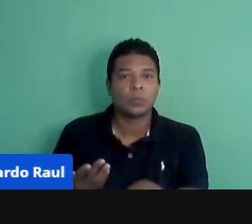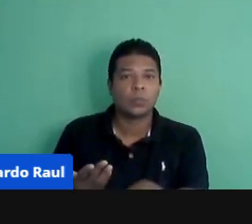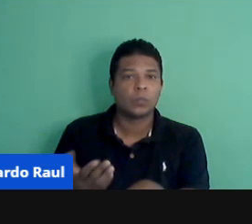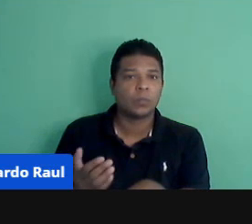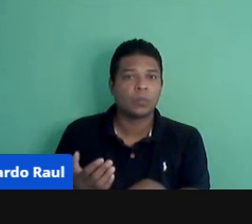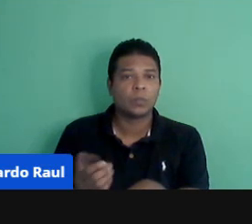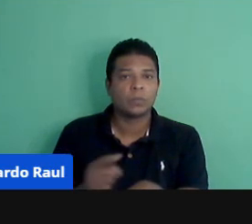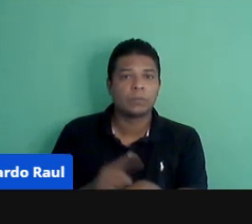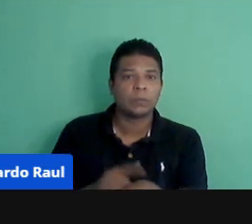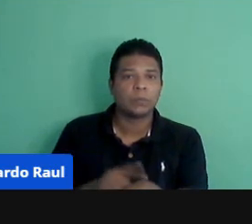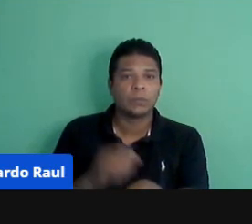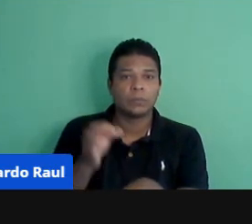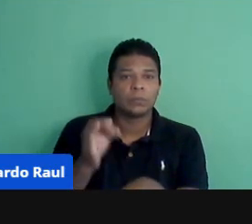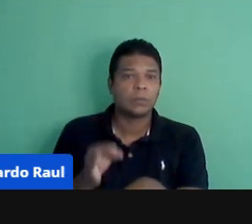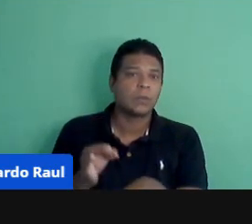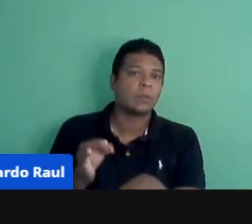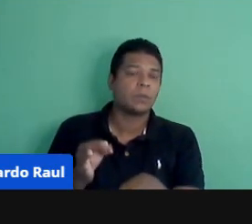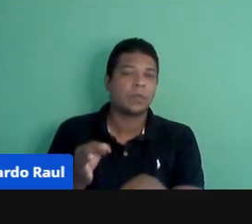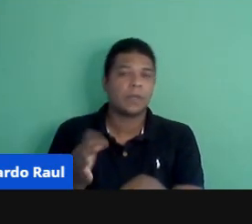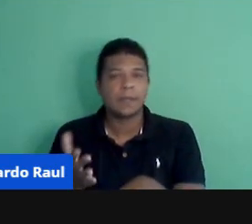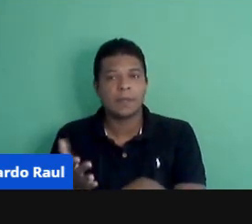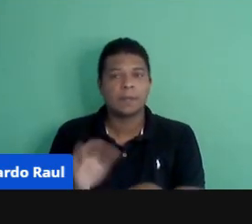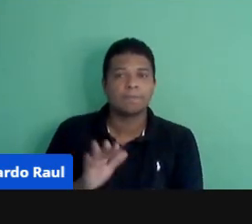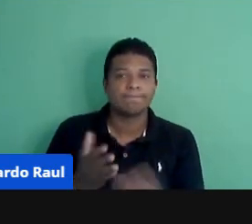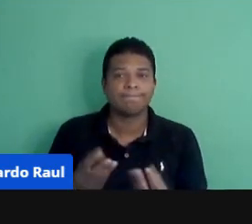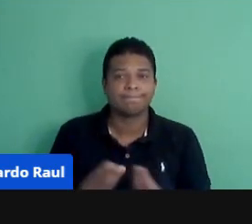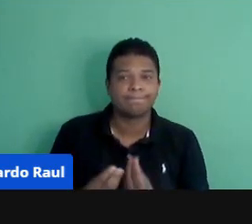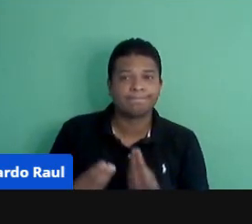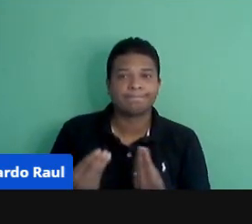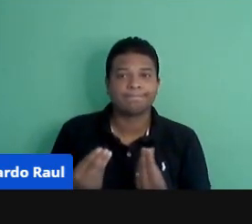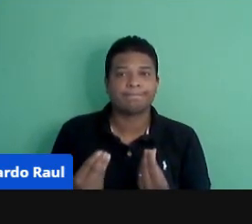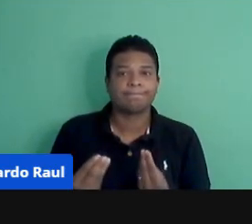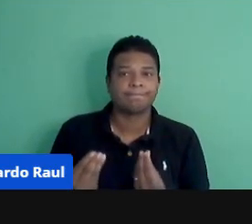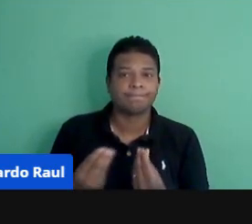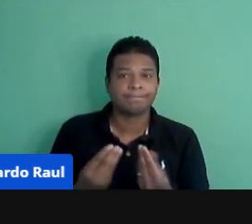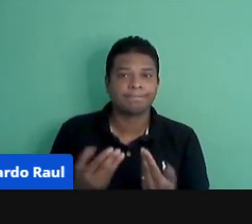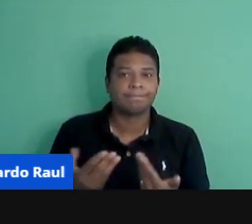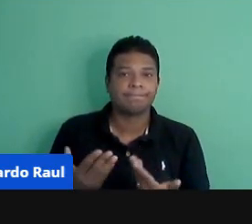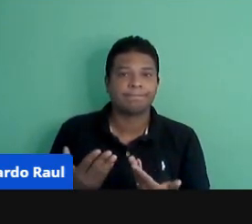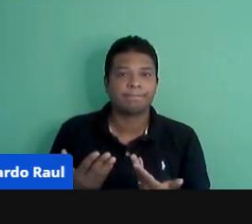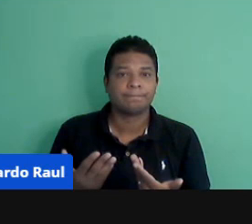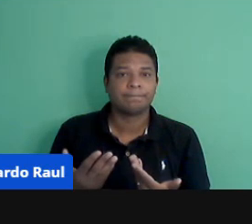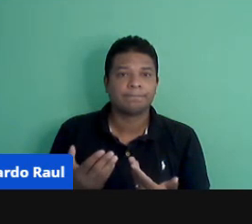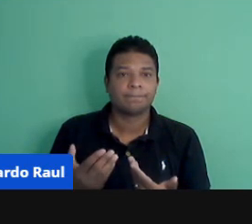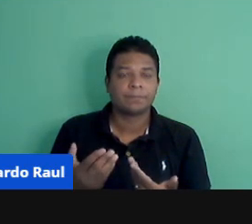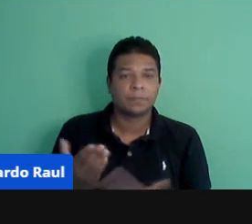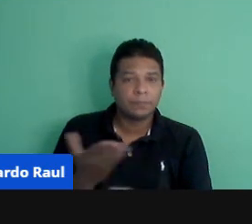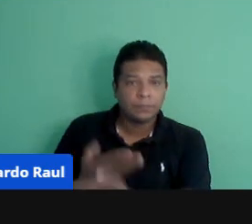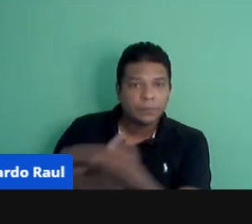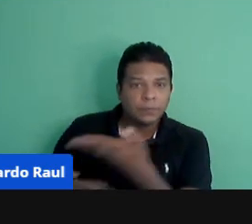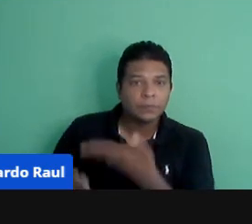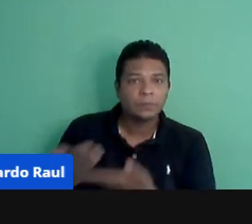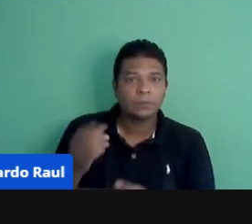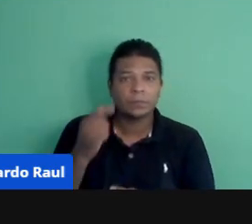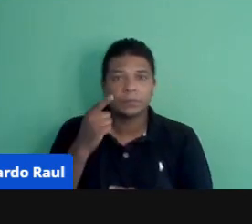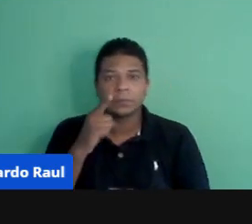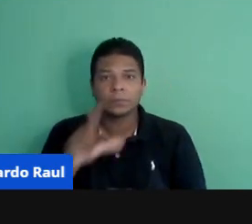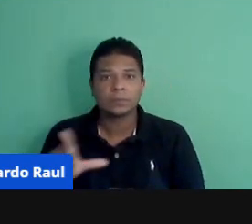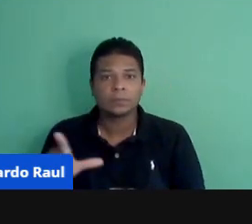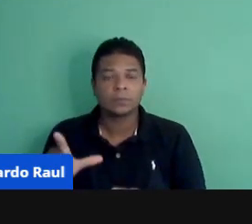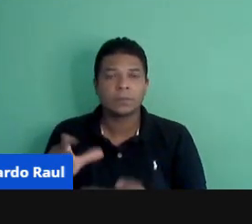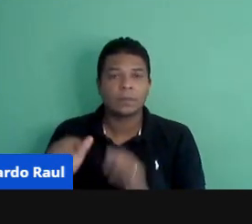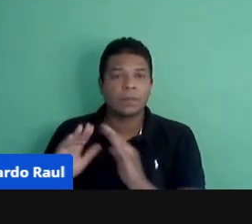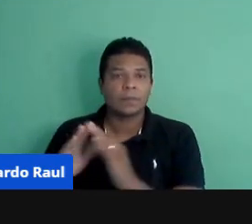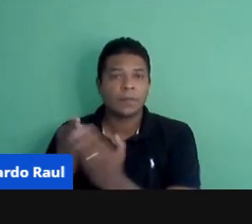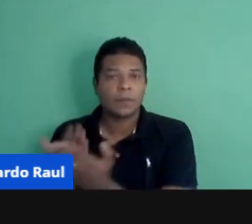estabelecendo esses limites claramente. Então, nessa interação isso aconteceu, né, na escola,